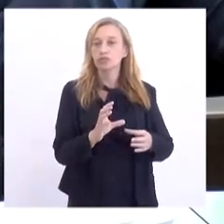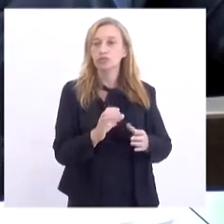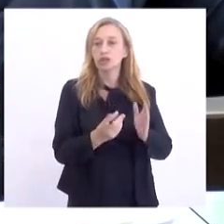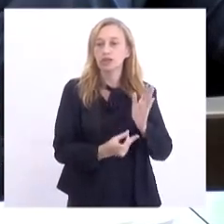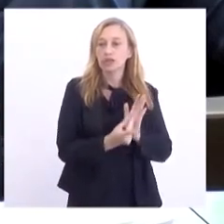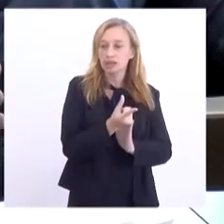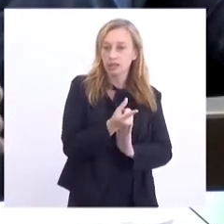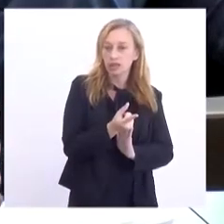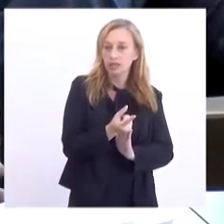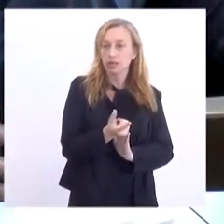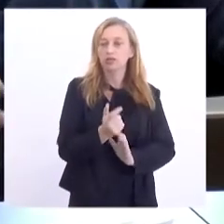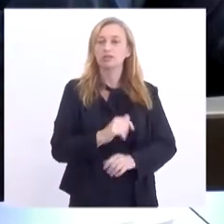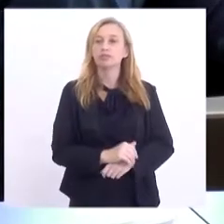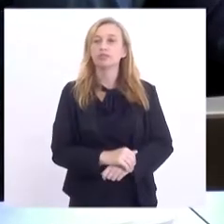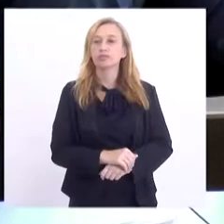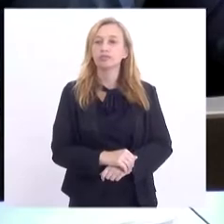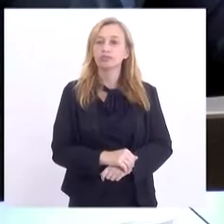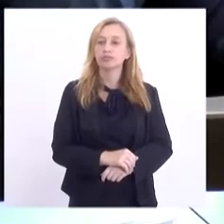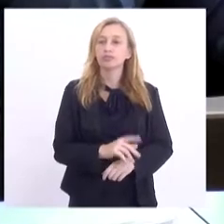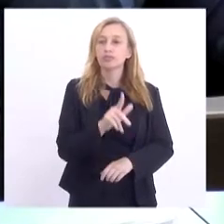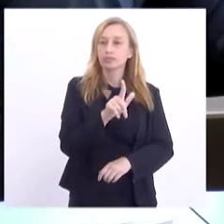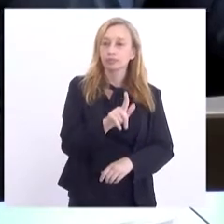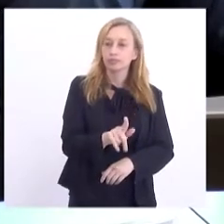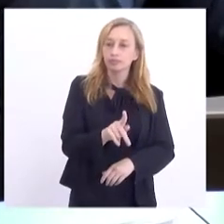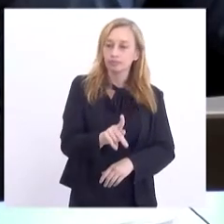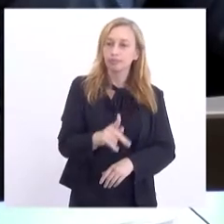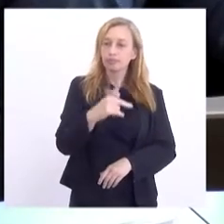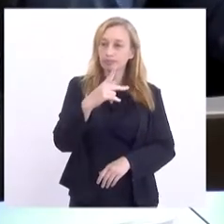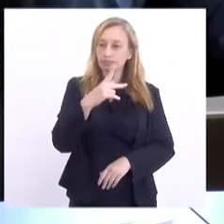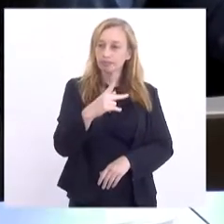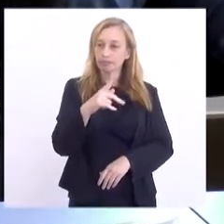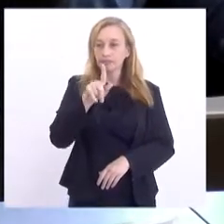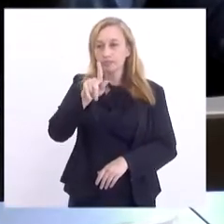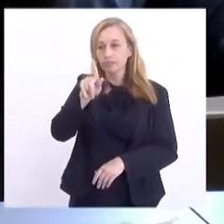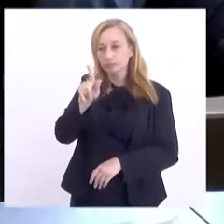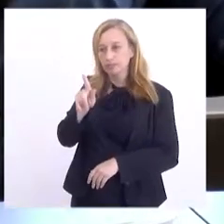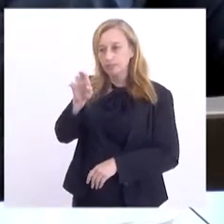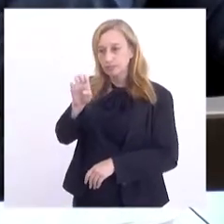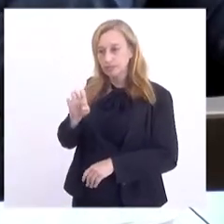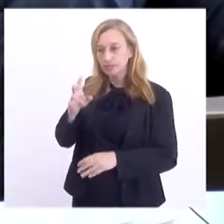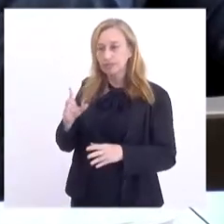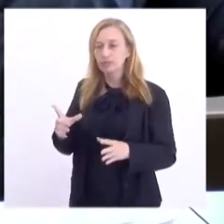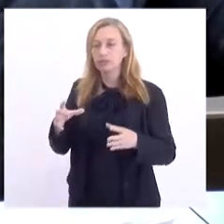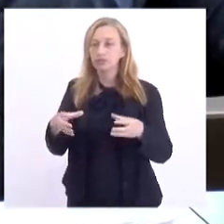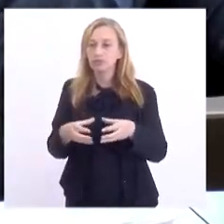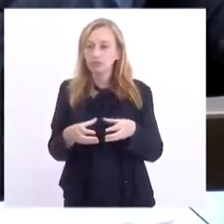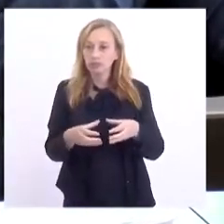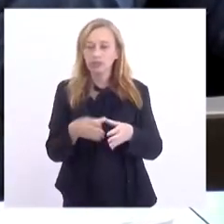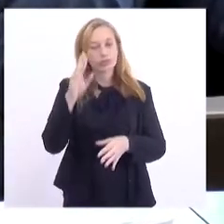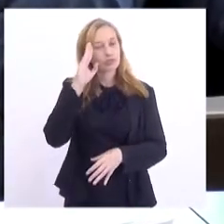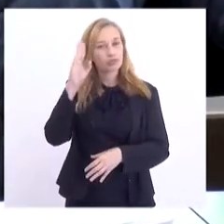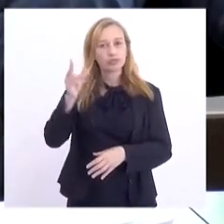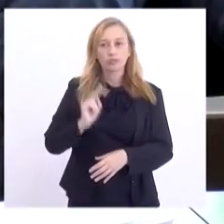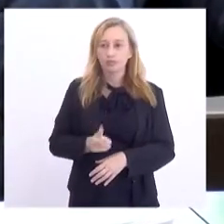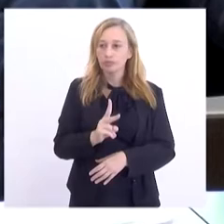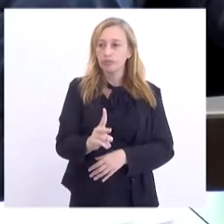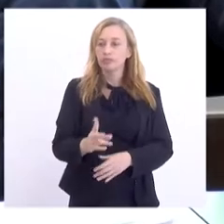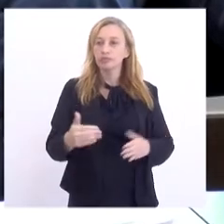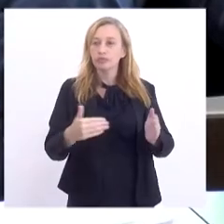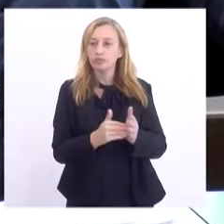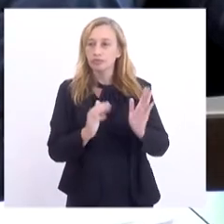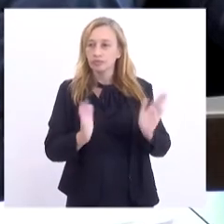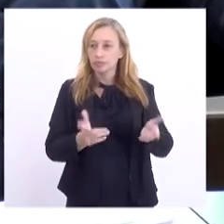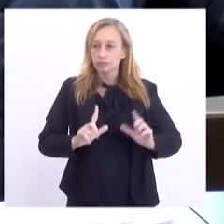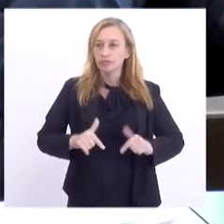saneamento Então apvs seja um grupo específico um grupo de trabalho designado formalmente que continua constituído até